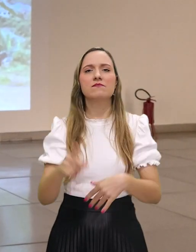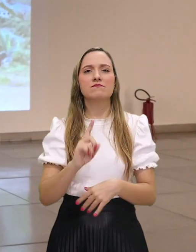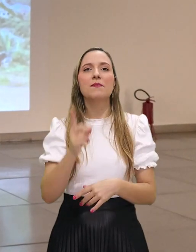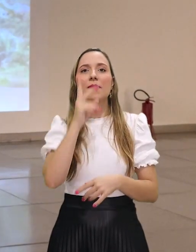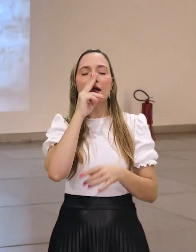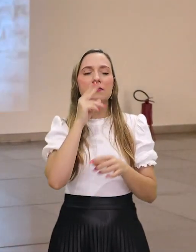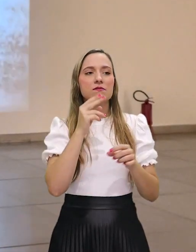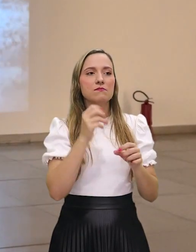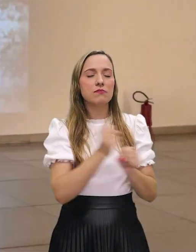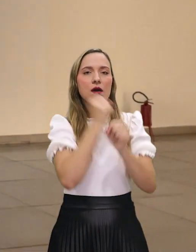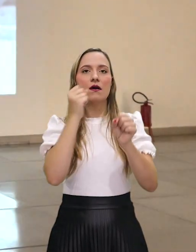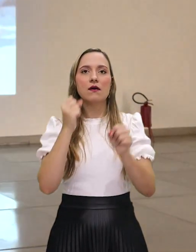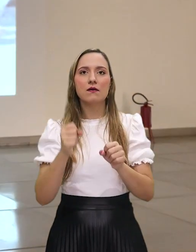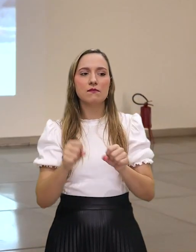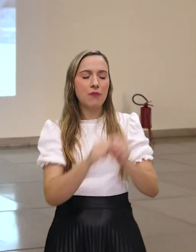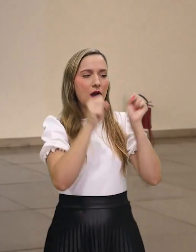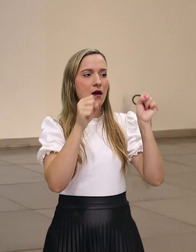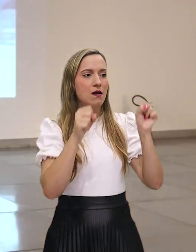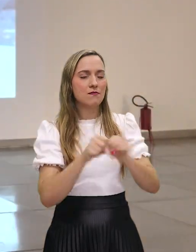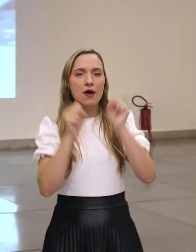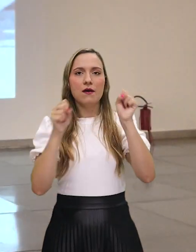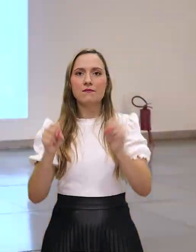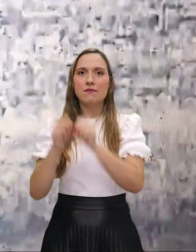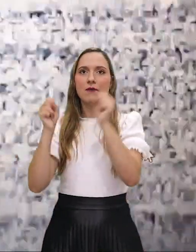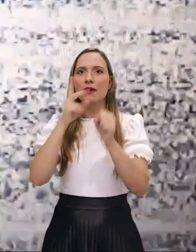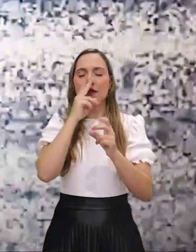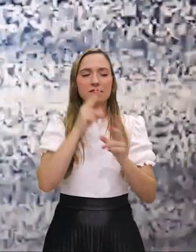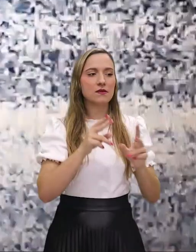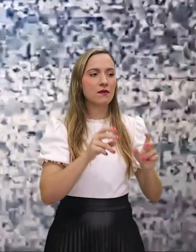com interferências entre eles. Assim.